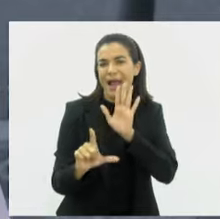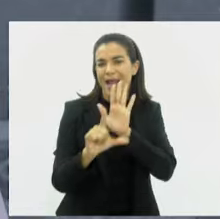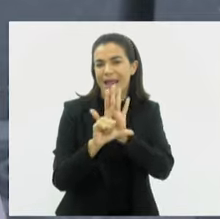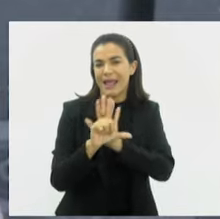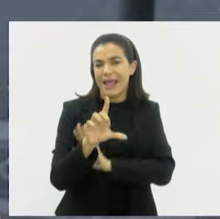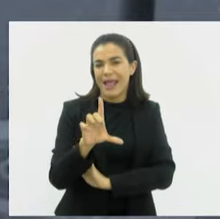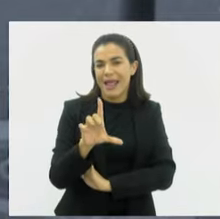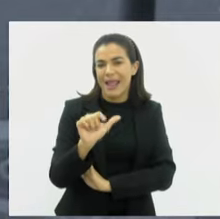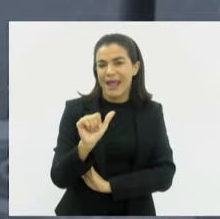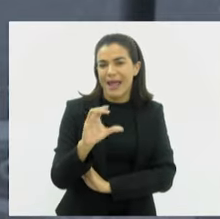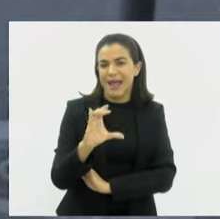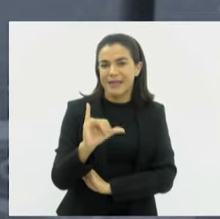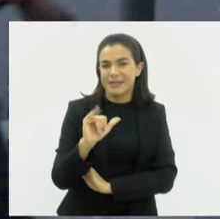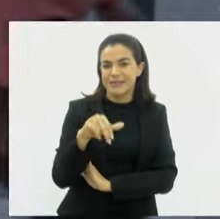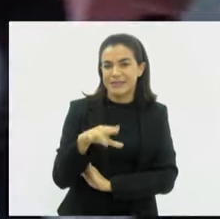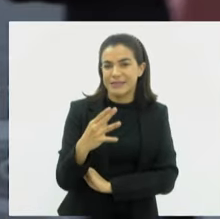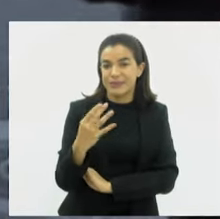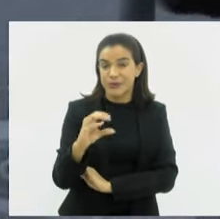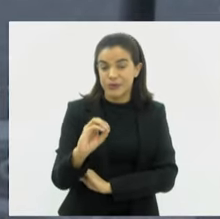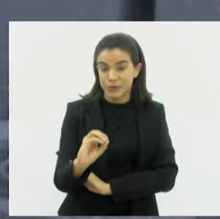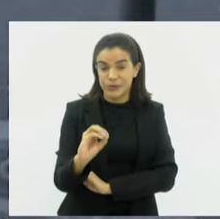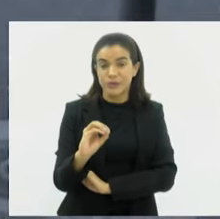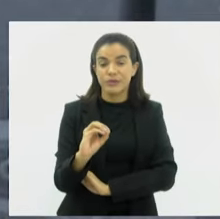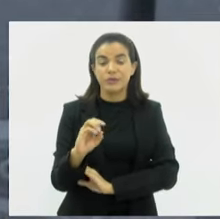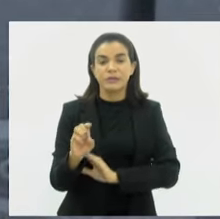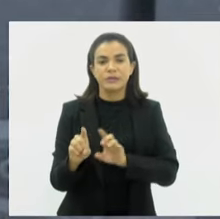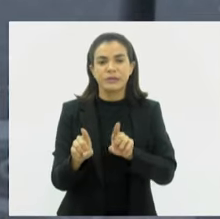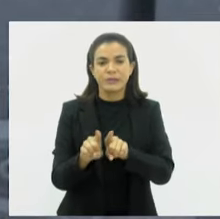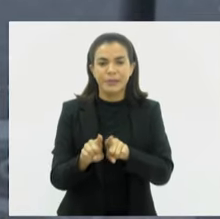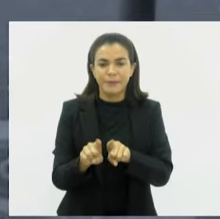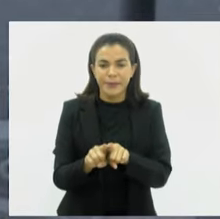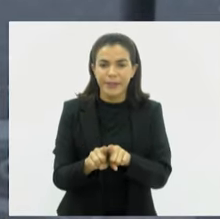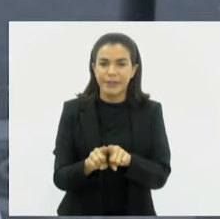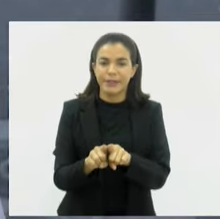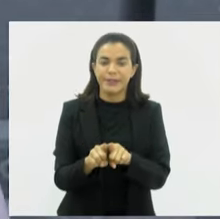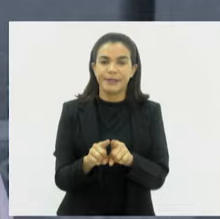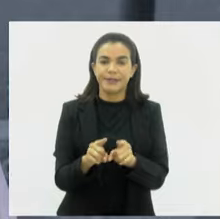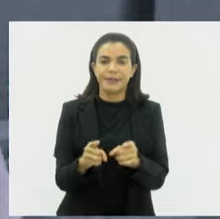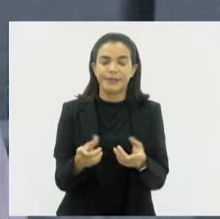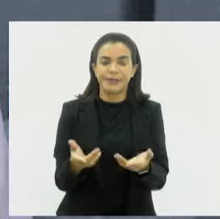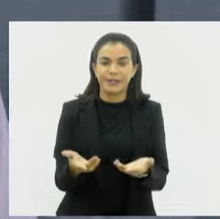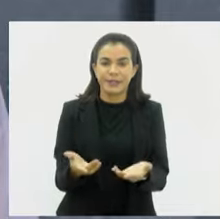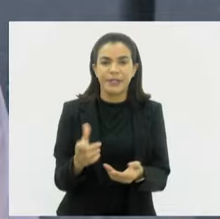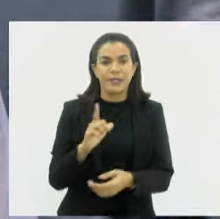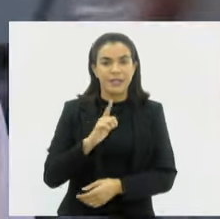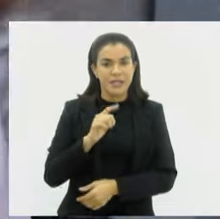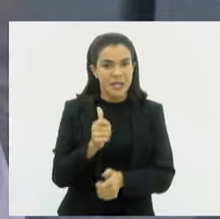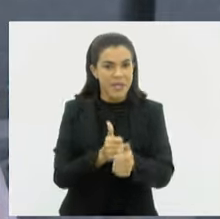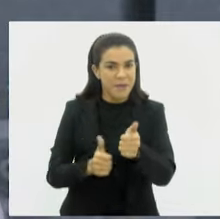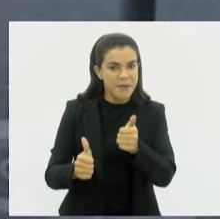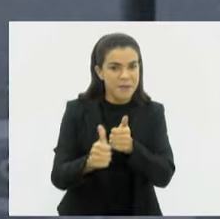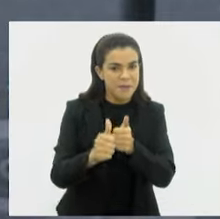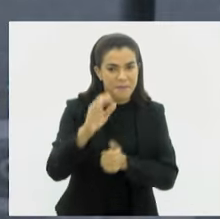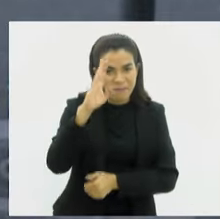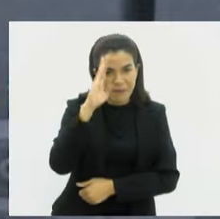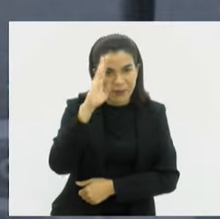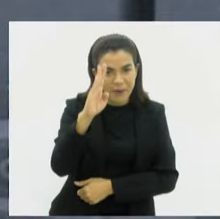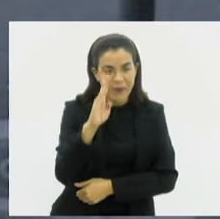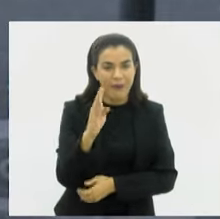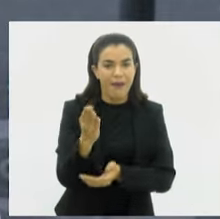de Janeiro, que a gente tem prioridade, né, os